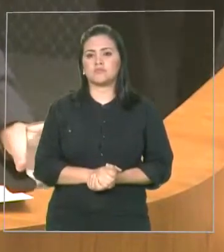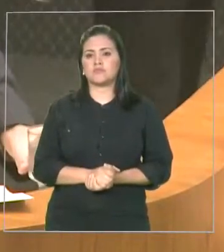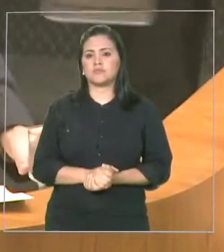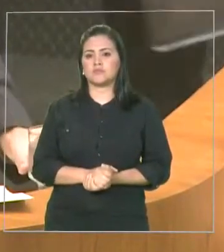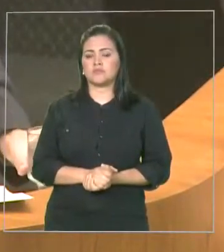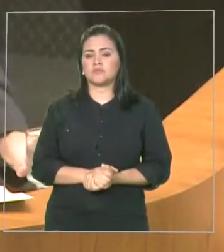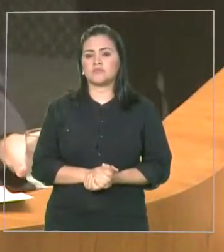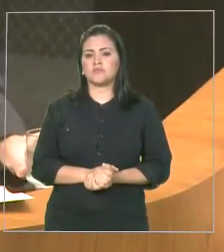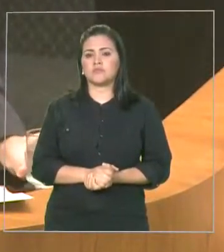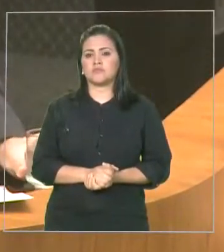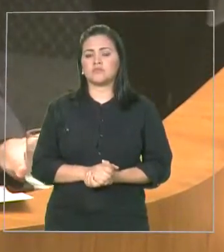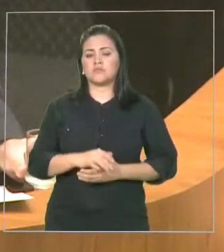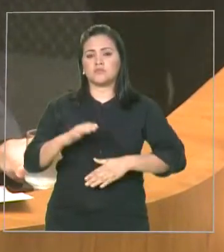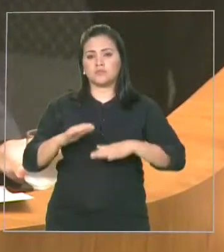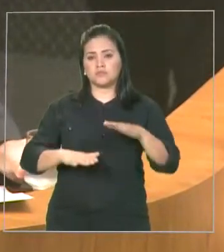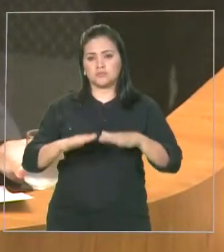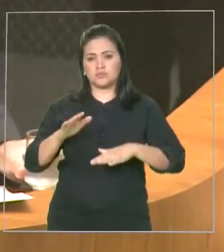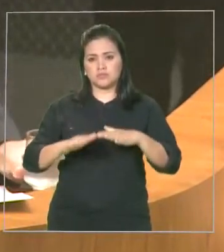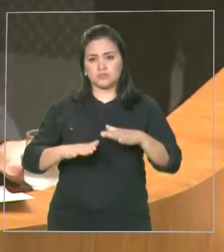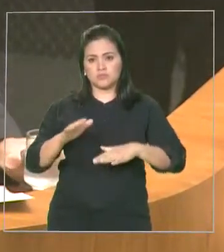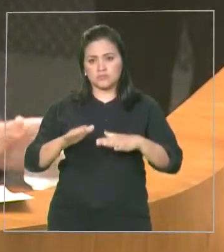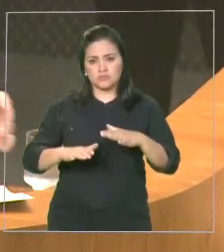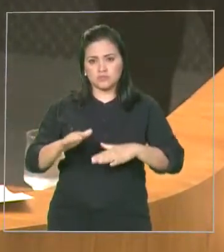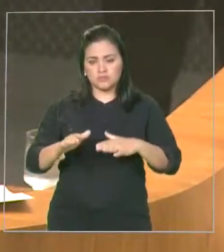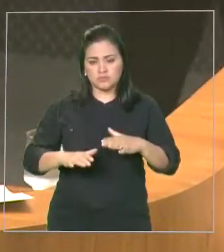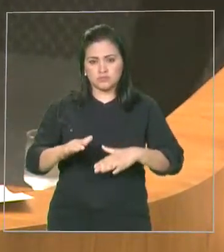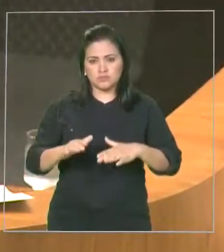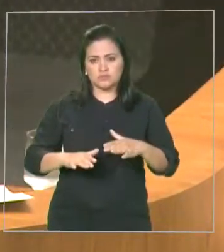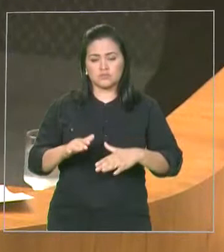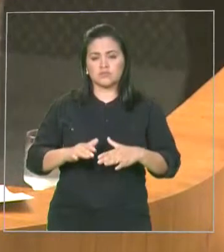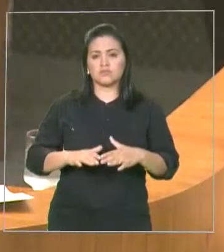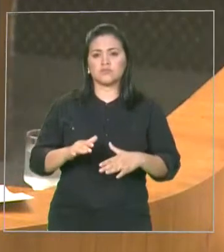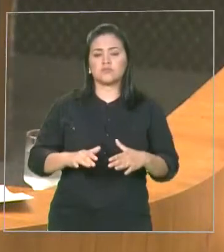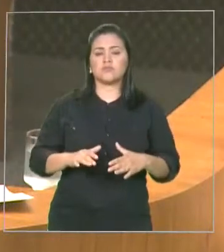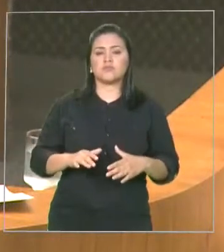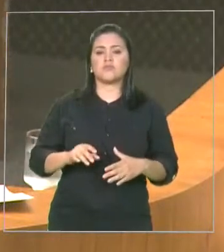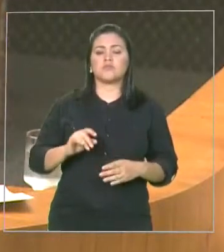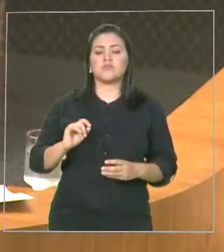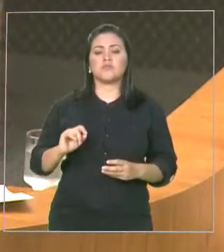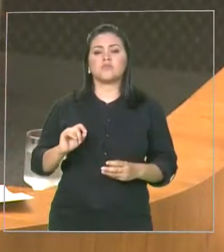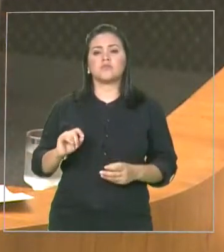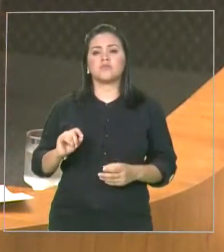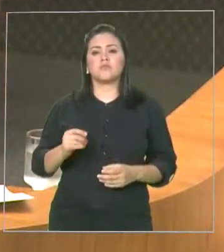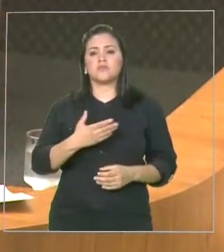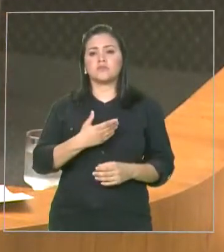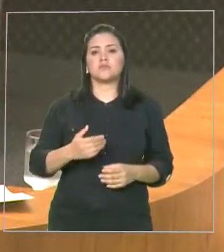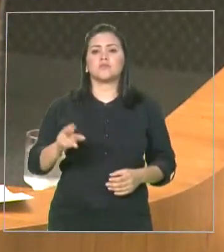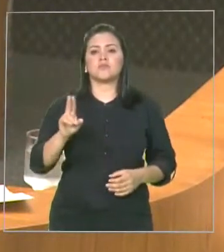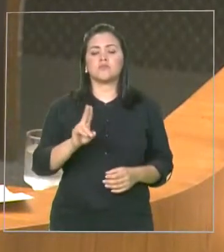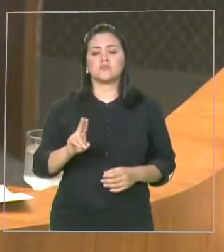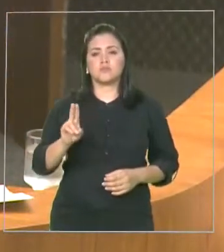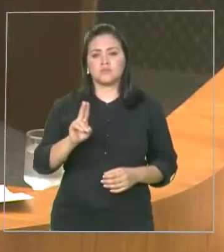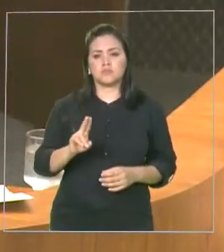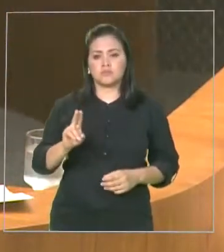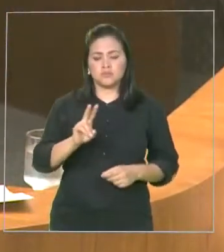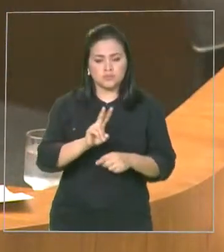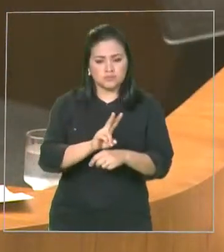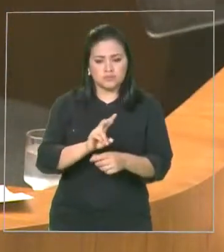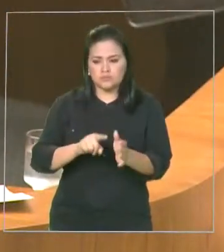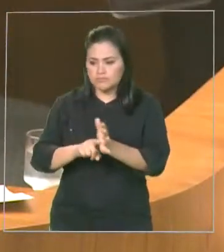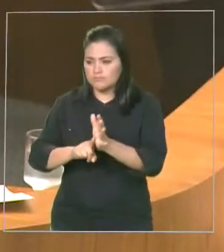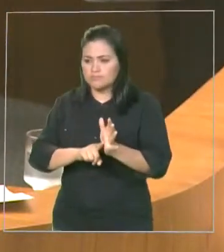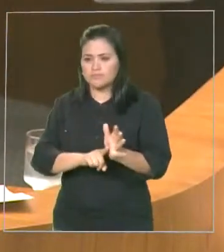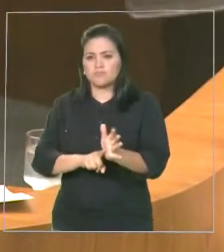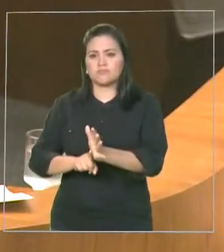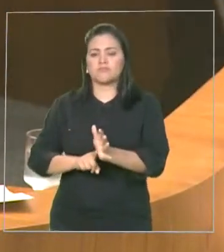Muitas vezes, as auditorias e as ferramentas que o governo tem para fiscalizar essas OCIPs e OS são contratadas pelo